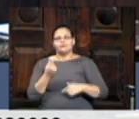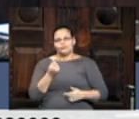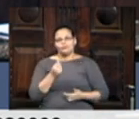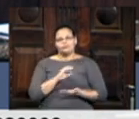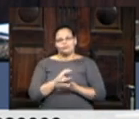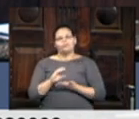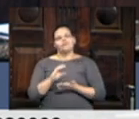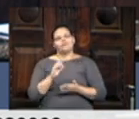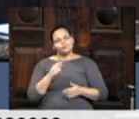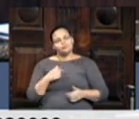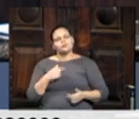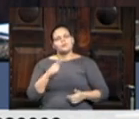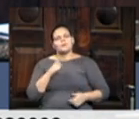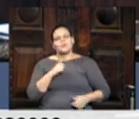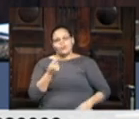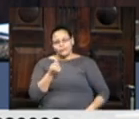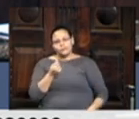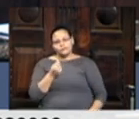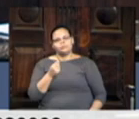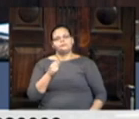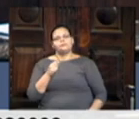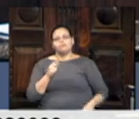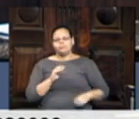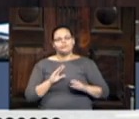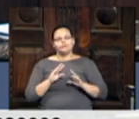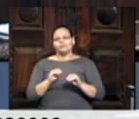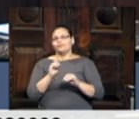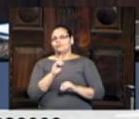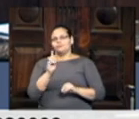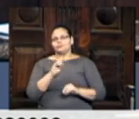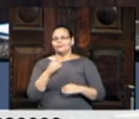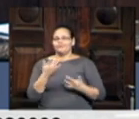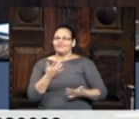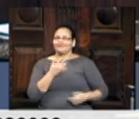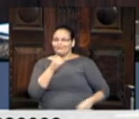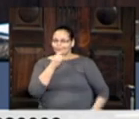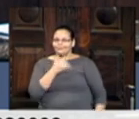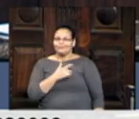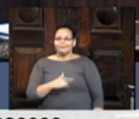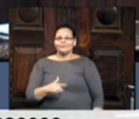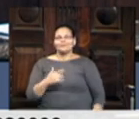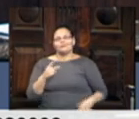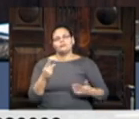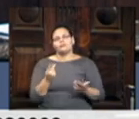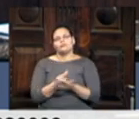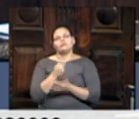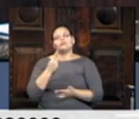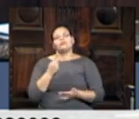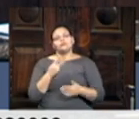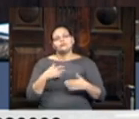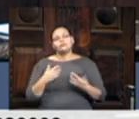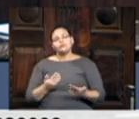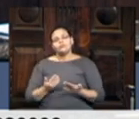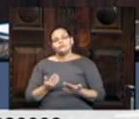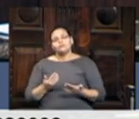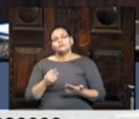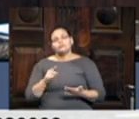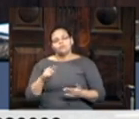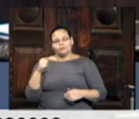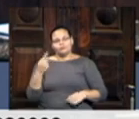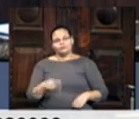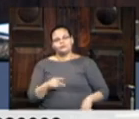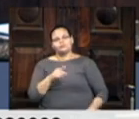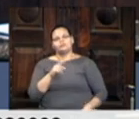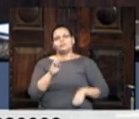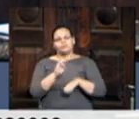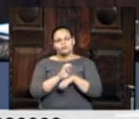está garantido, esse dinheiro está intocável. É lamentável que isto aconteça no estado do